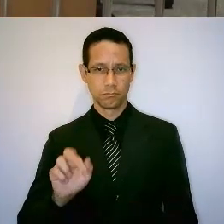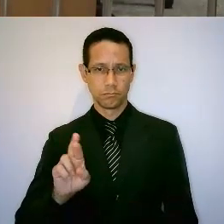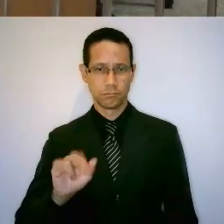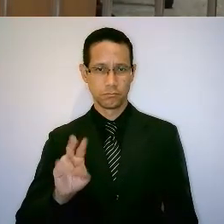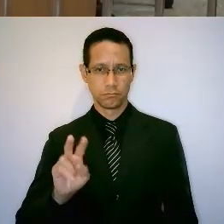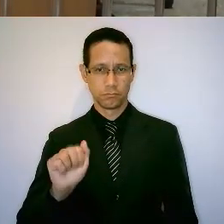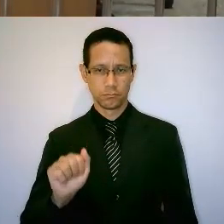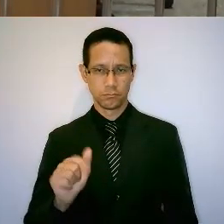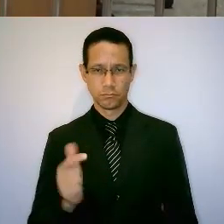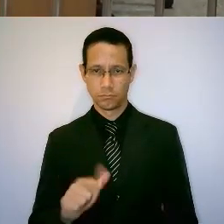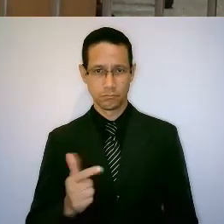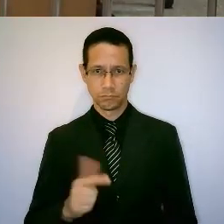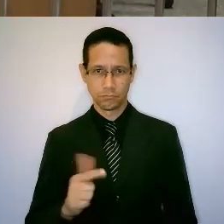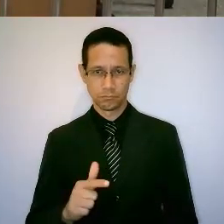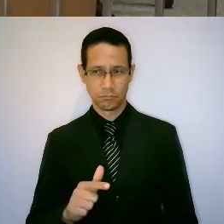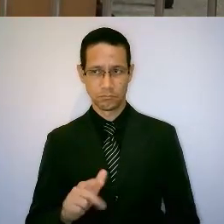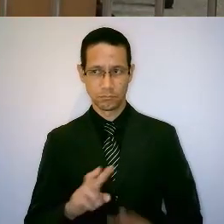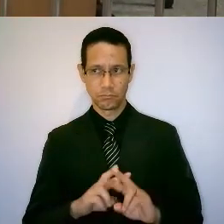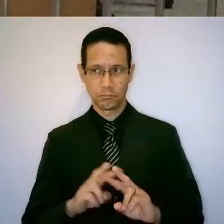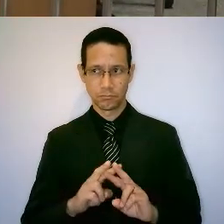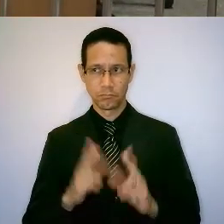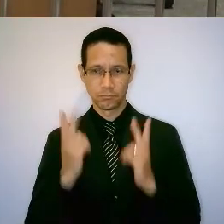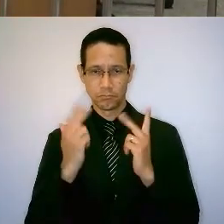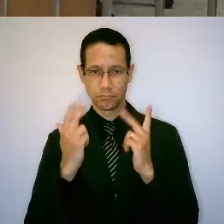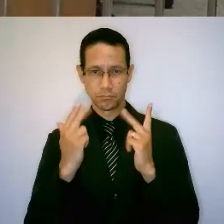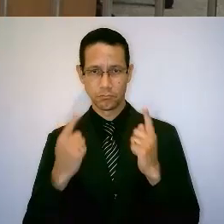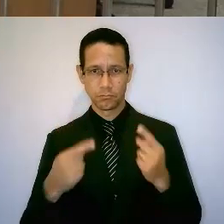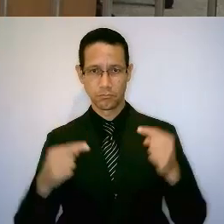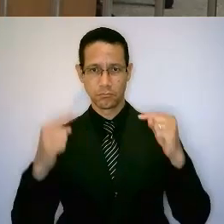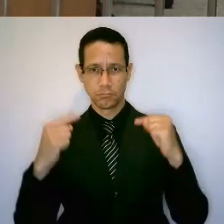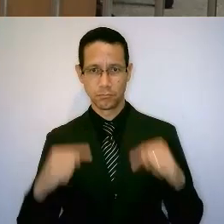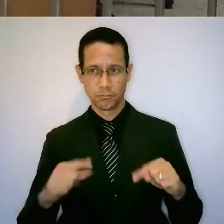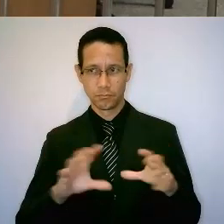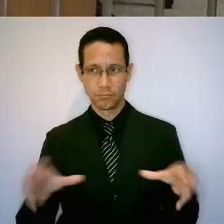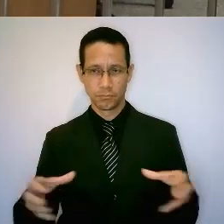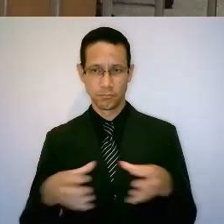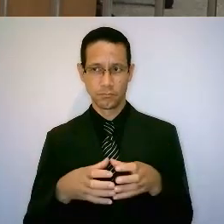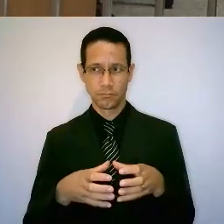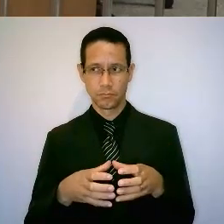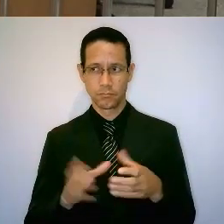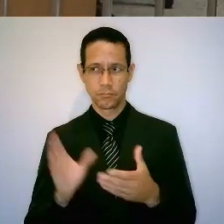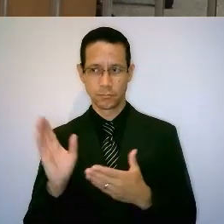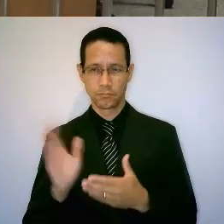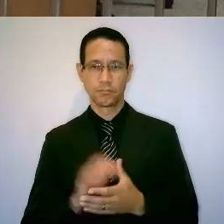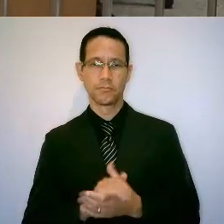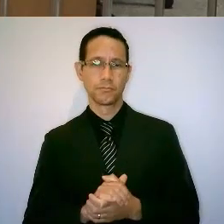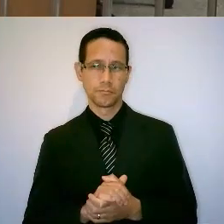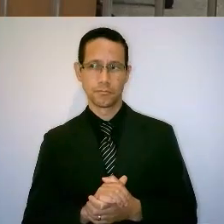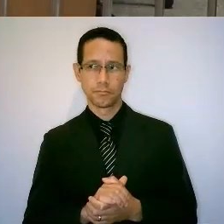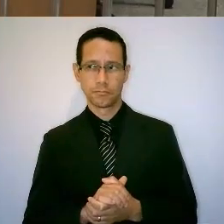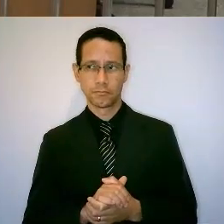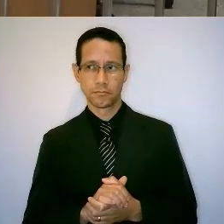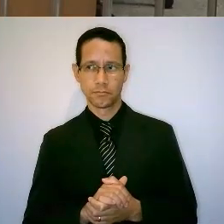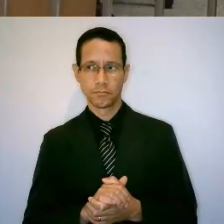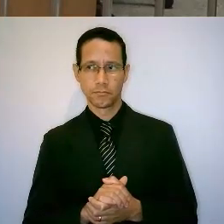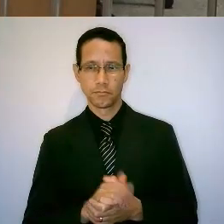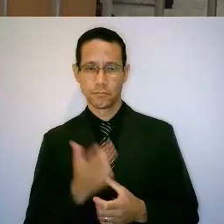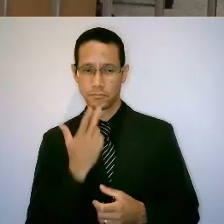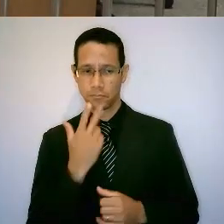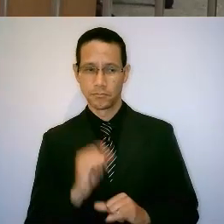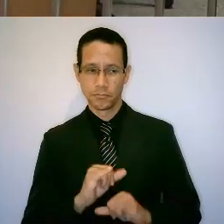o realizou o natural é o integrante da câmara que sou eu então veio para mim aí eu afirmei